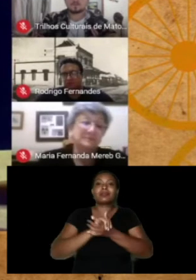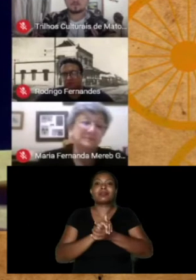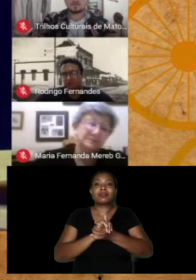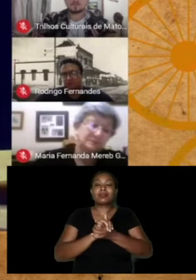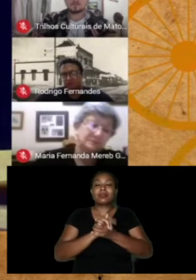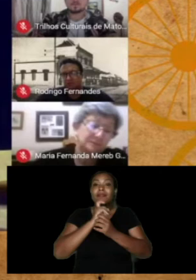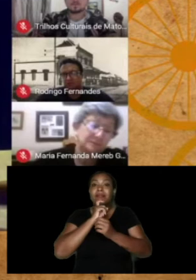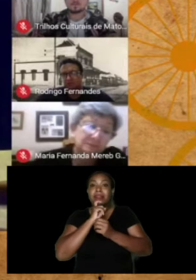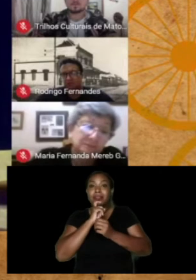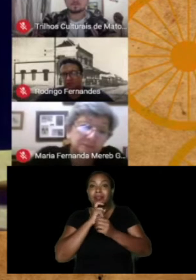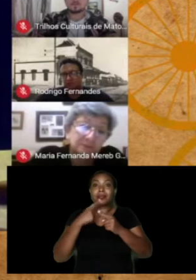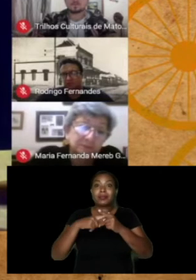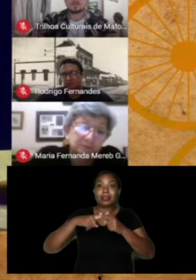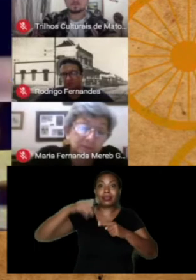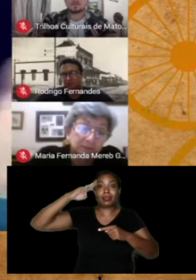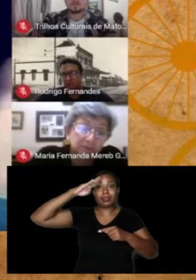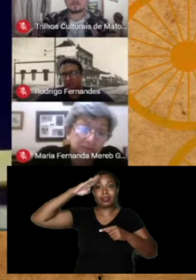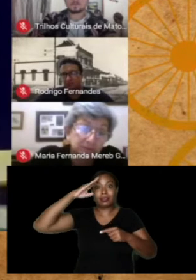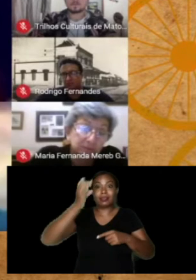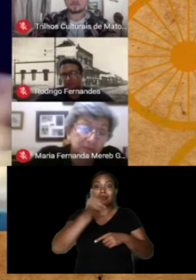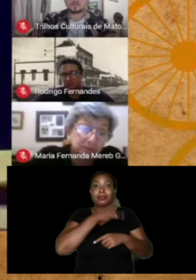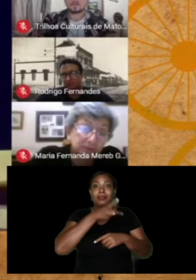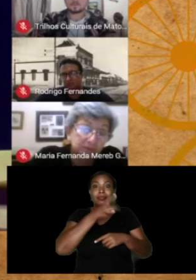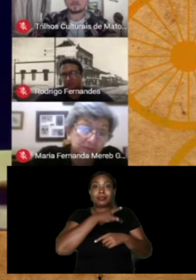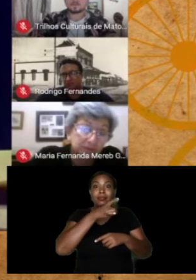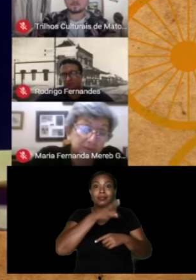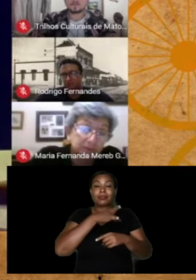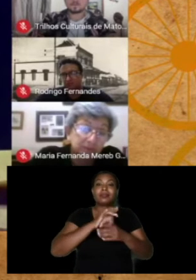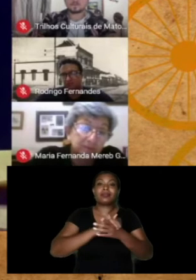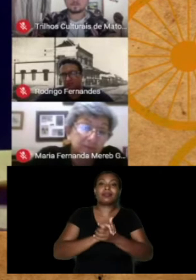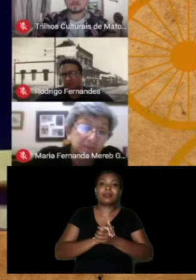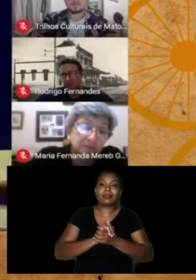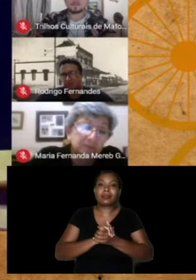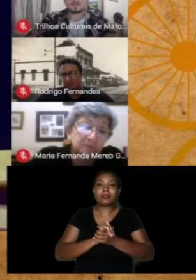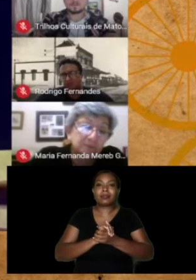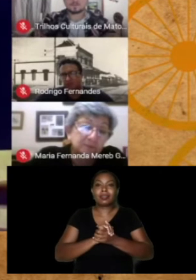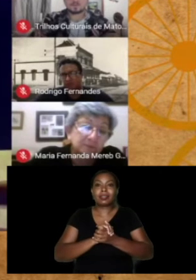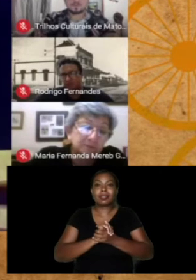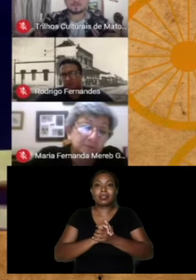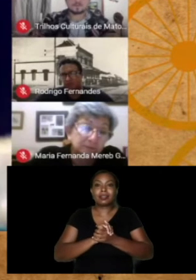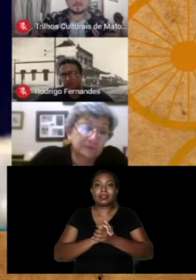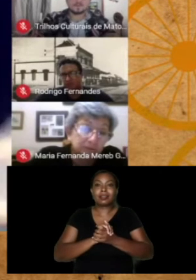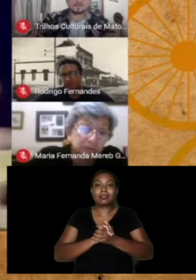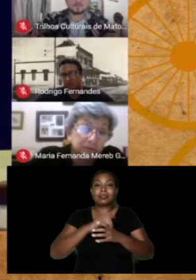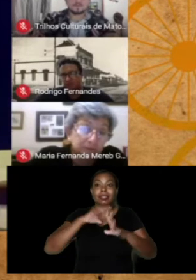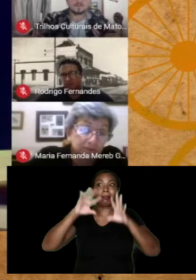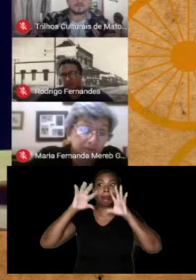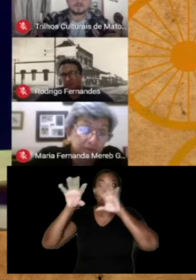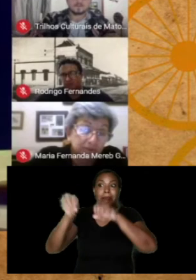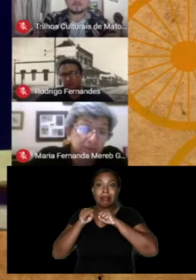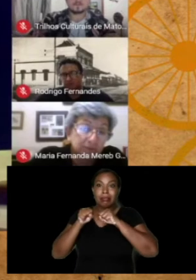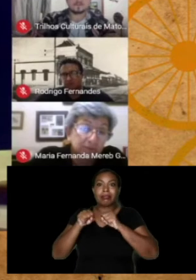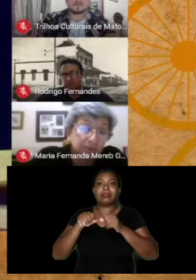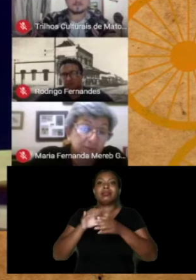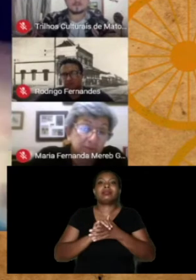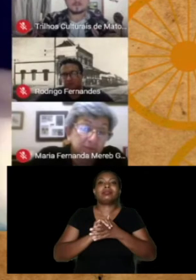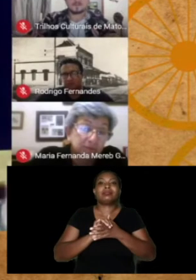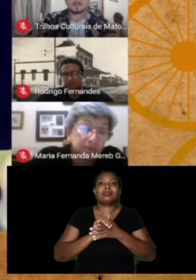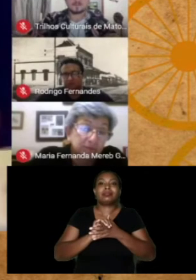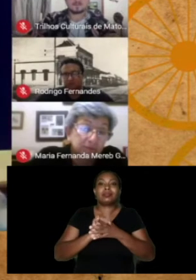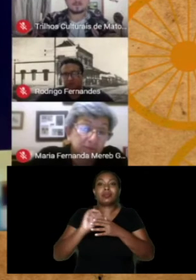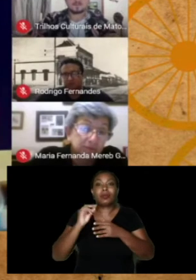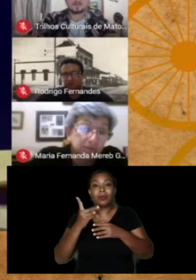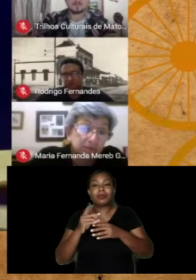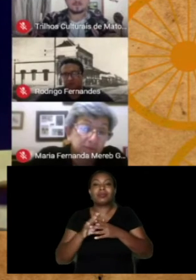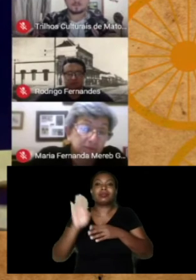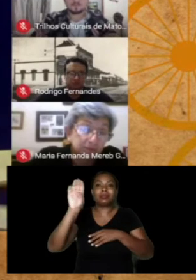porque o coronel Afrânio tinha medo de dois caminhões nós sermos apanhados ou na